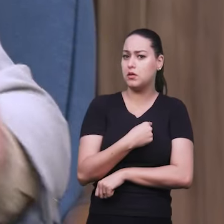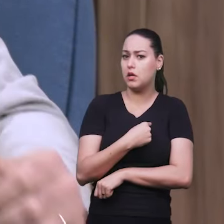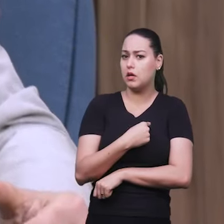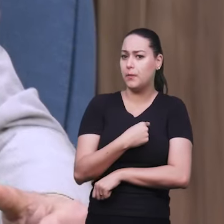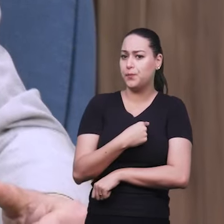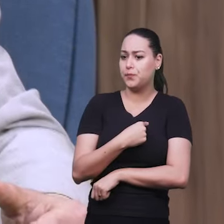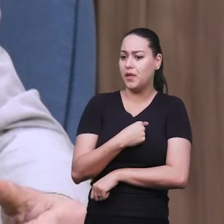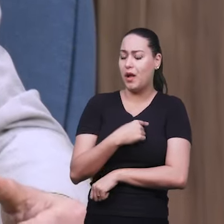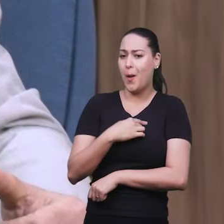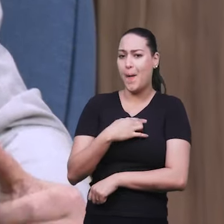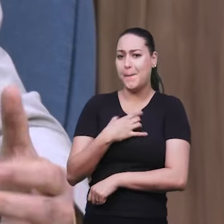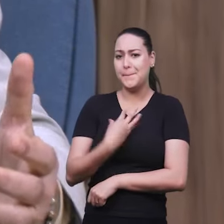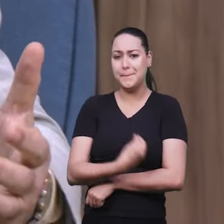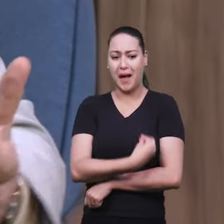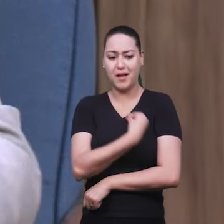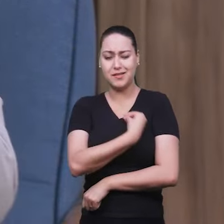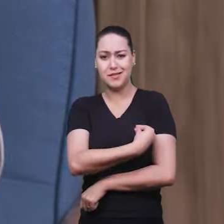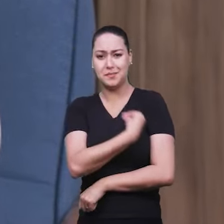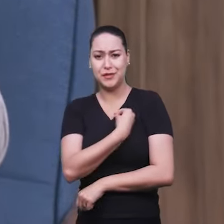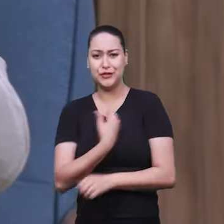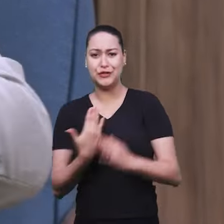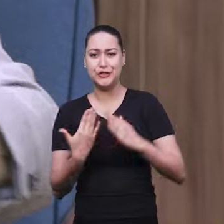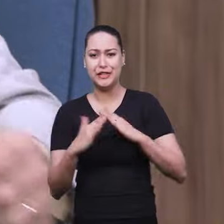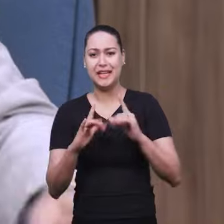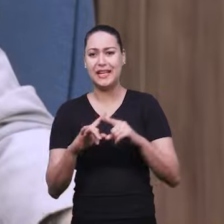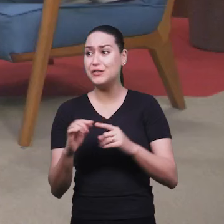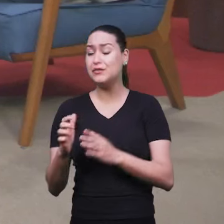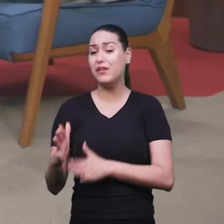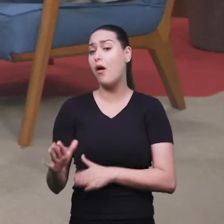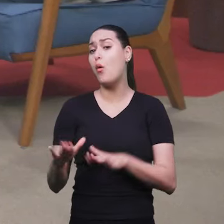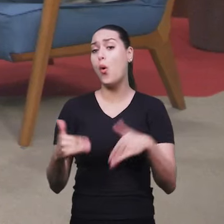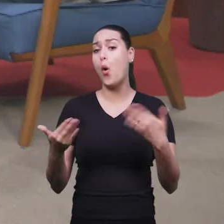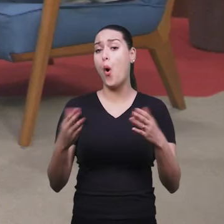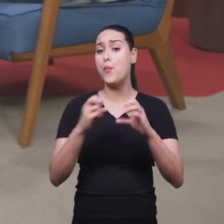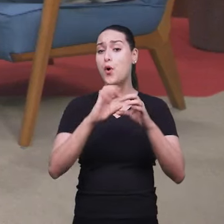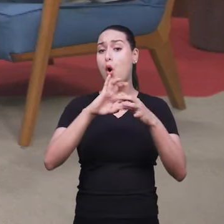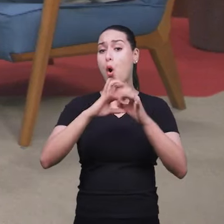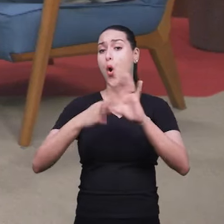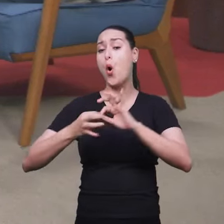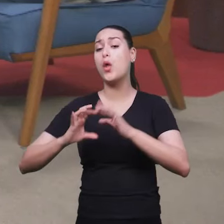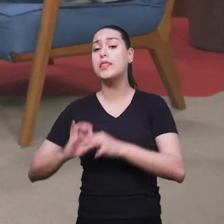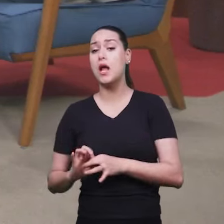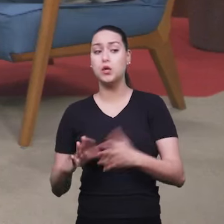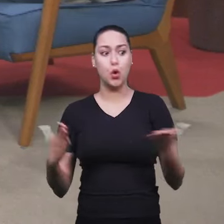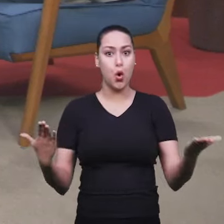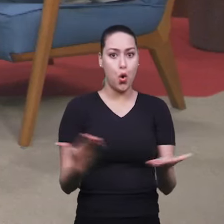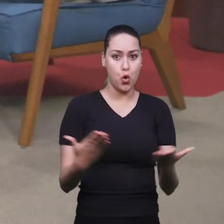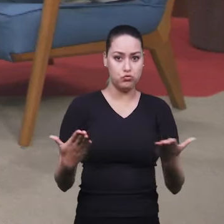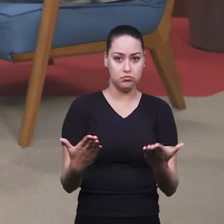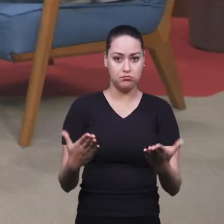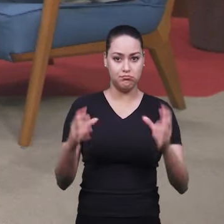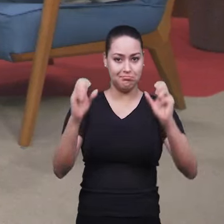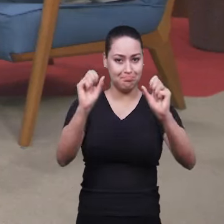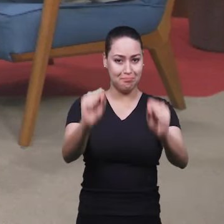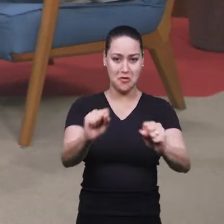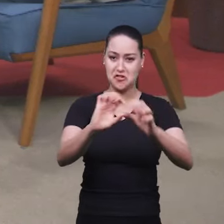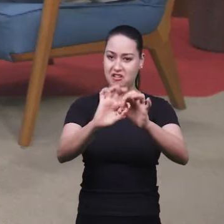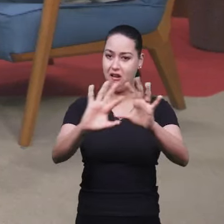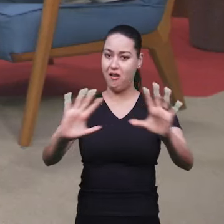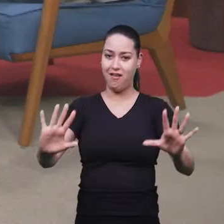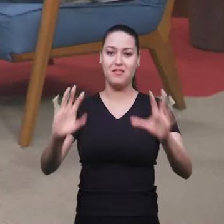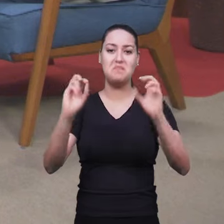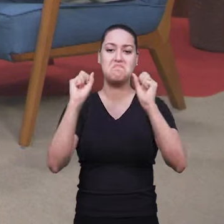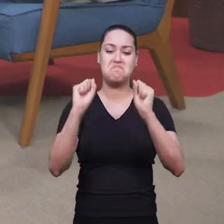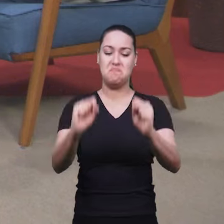que momento que nós entramos nesse contexto de igreja fiel? Hoje. Qualquer um pode entrar